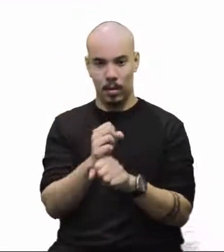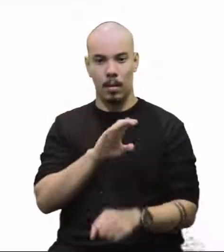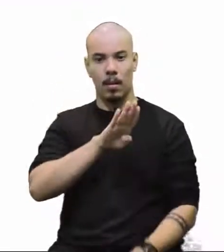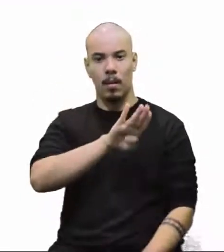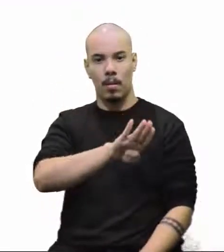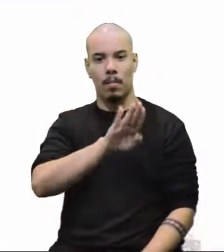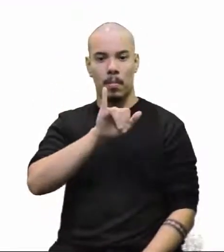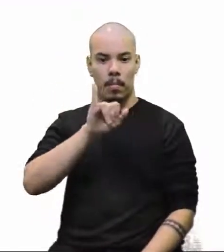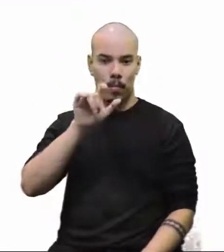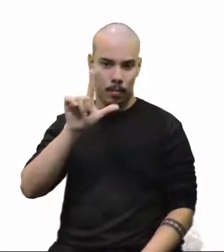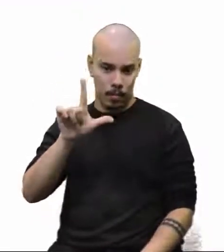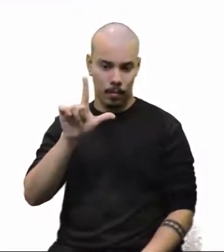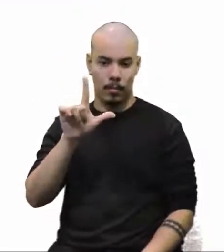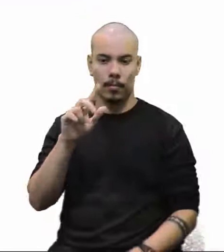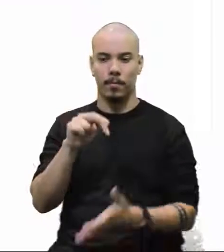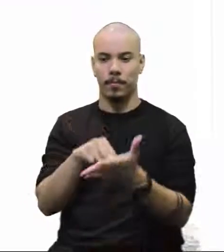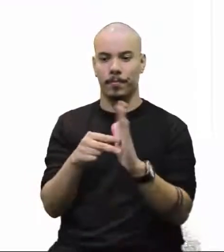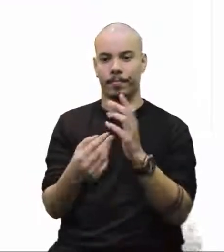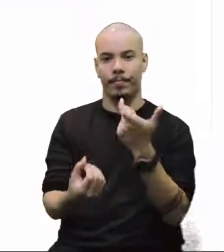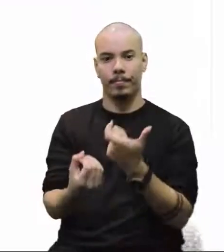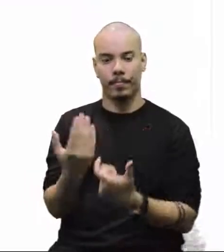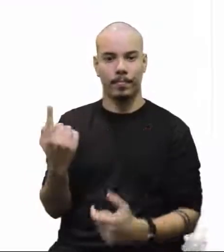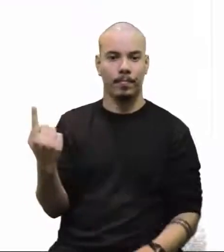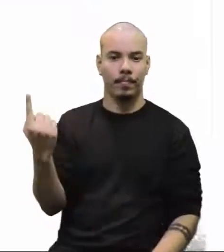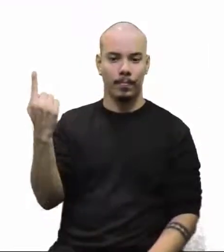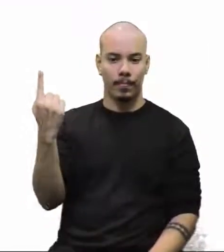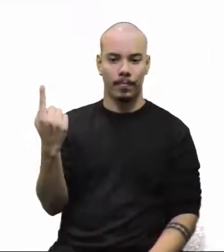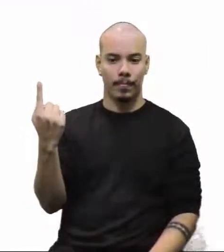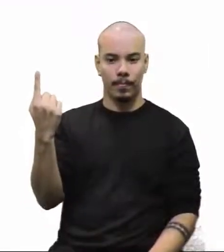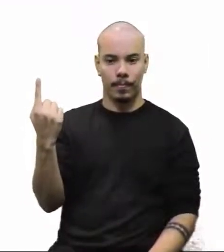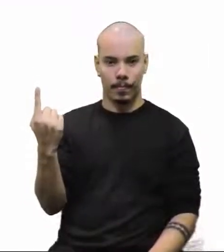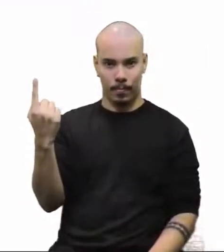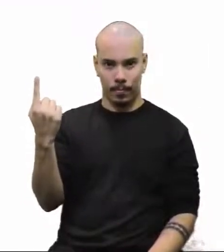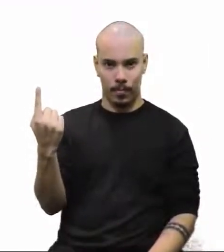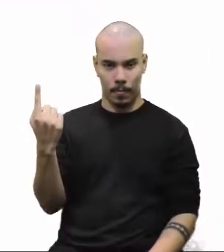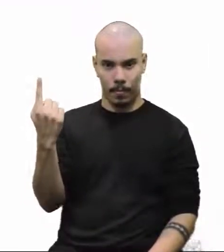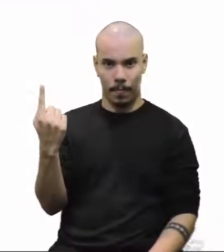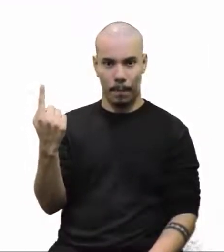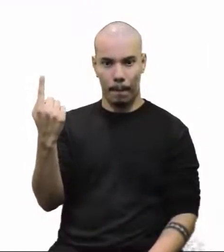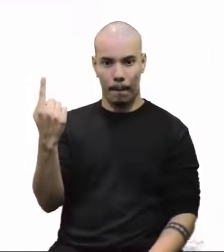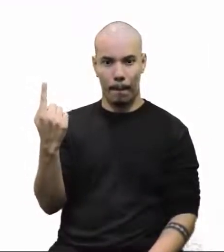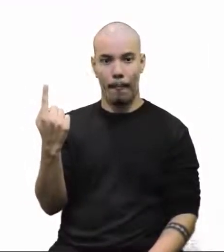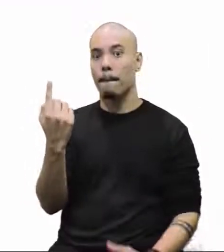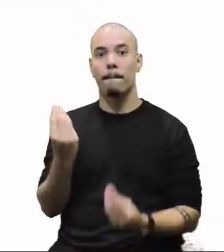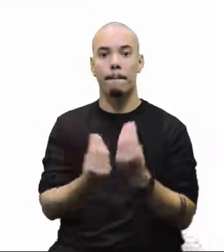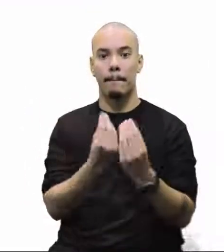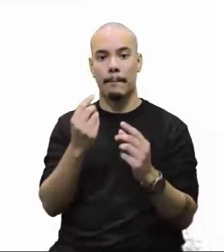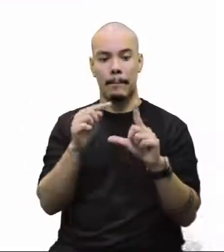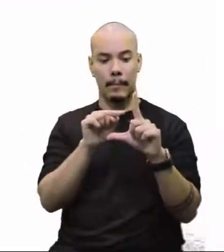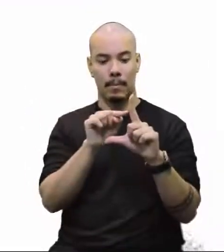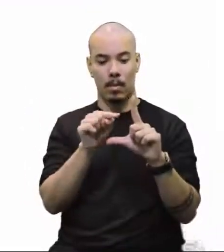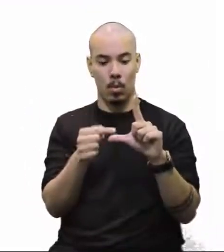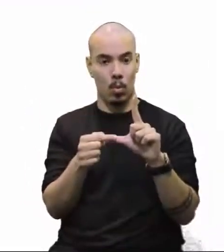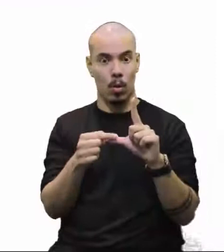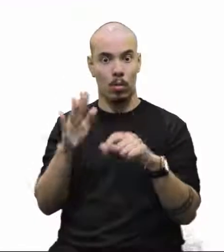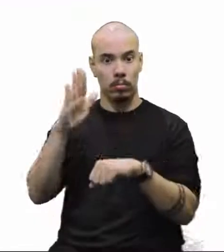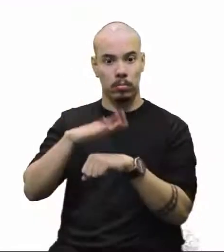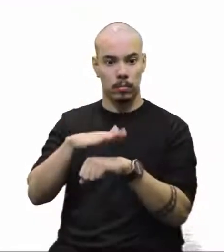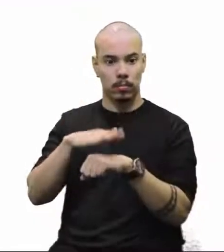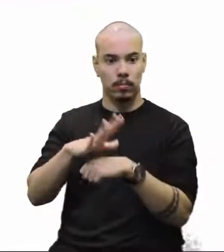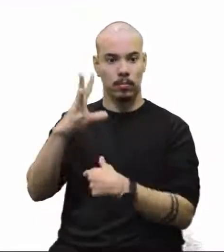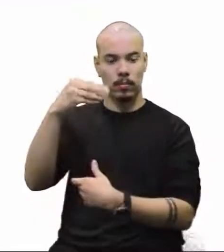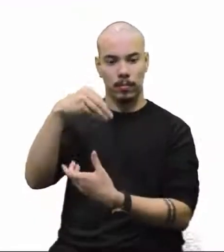né? Que é campo, corrente elétrica e comprimento do fio, com o ângulo que for feito